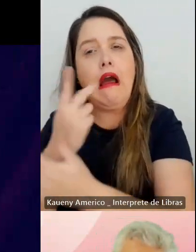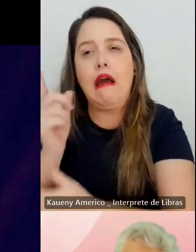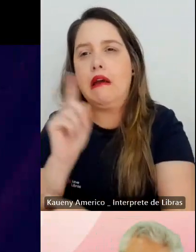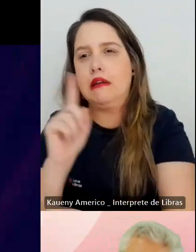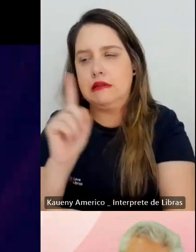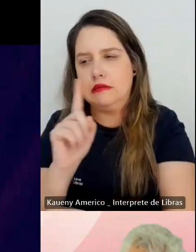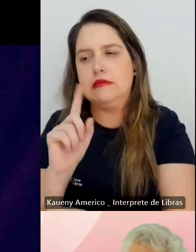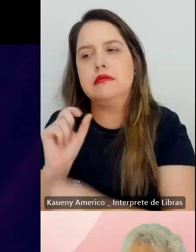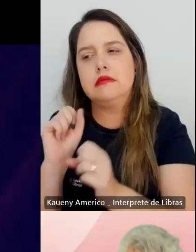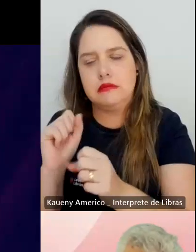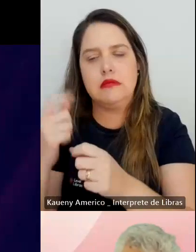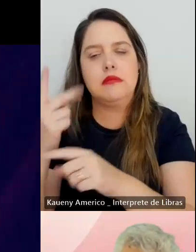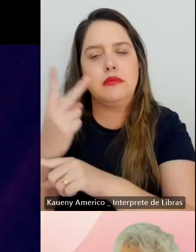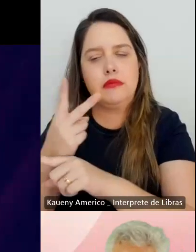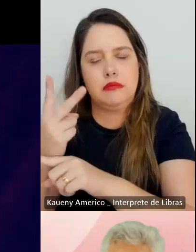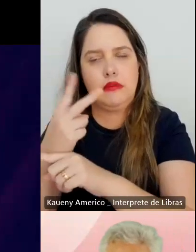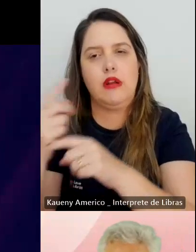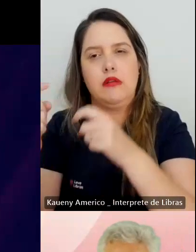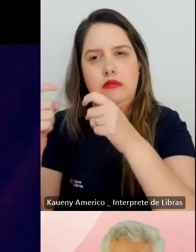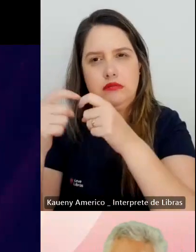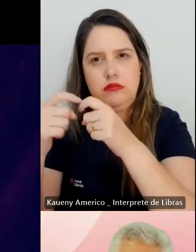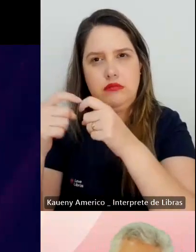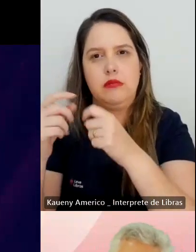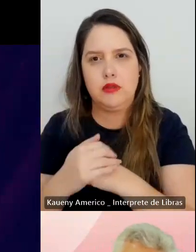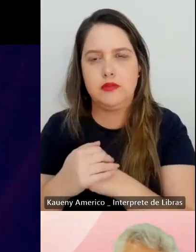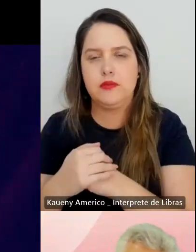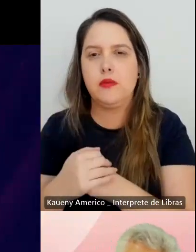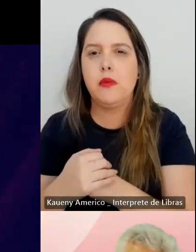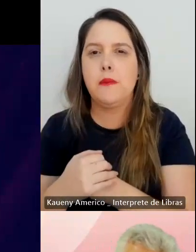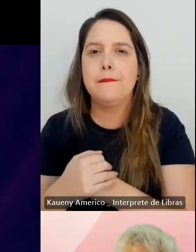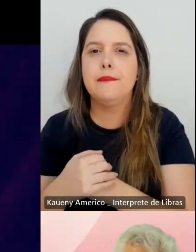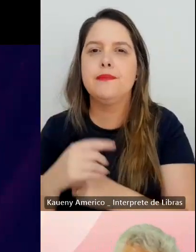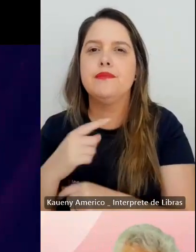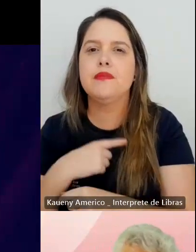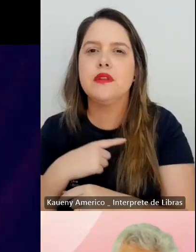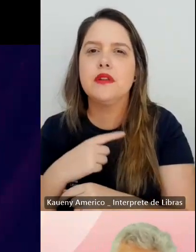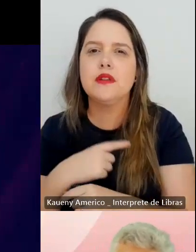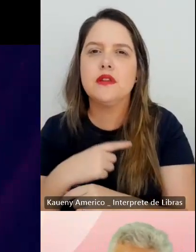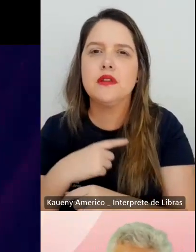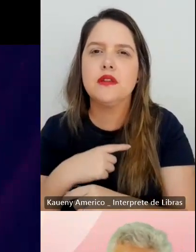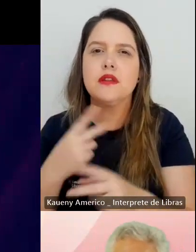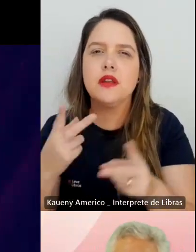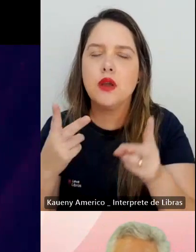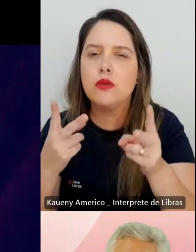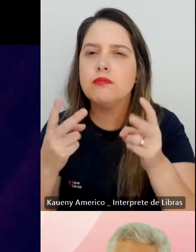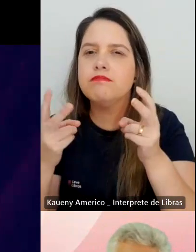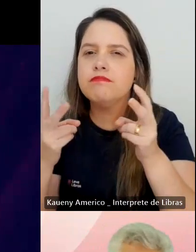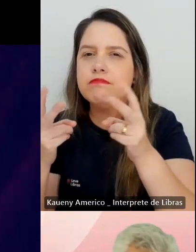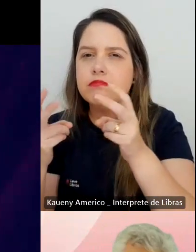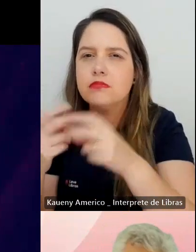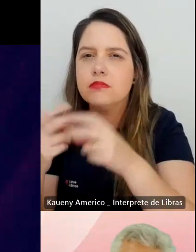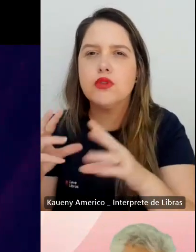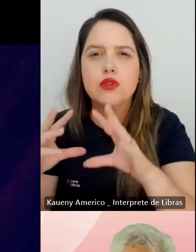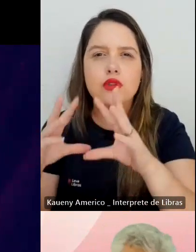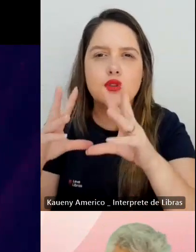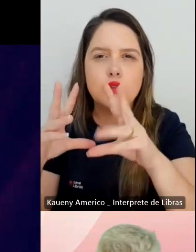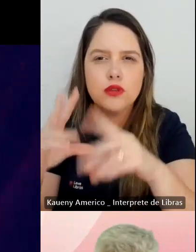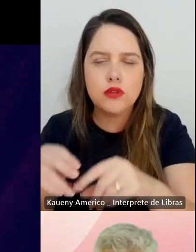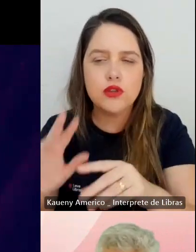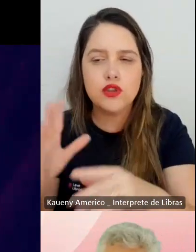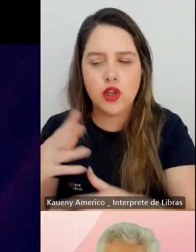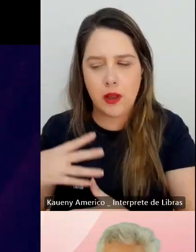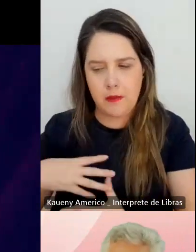deve procurar algum auxílio. Veias fáceis de se observar. Toda mulher que já amamentou ou todas